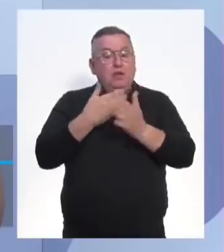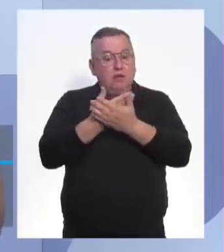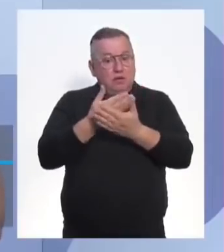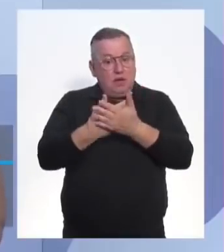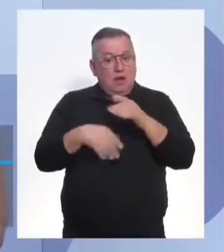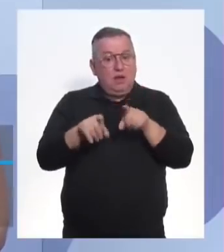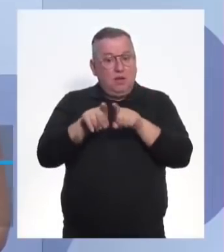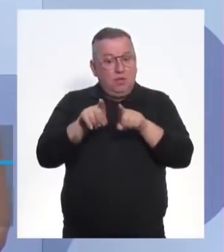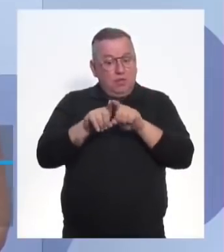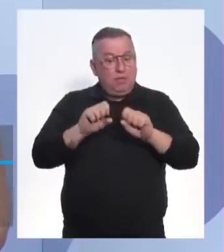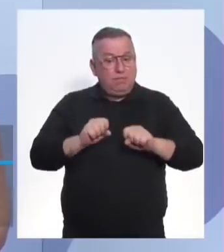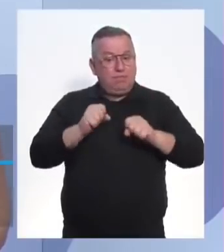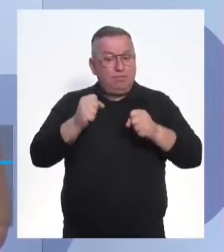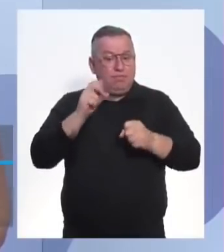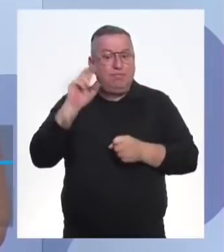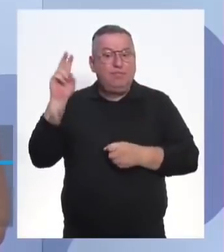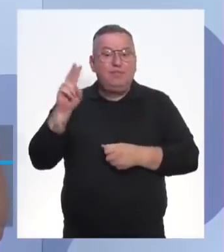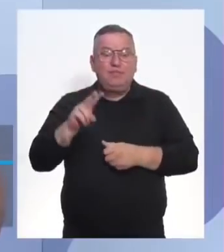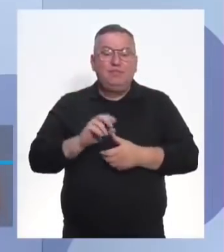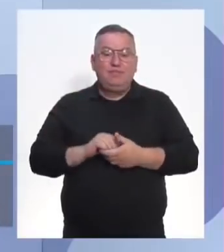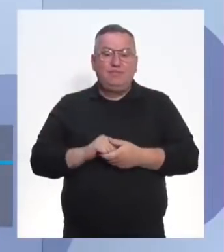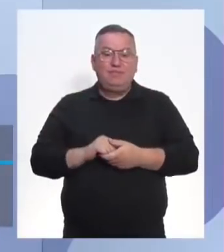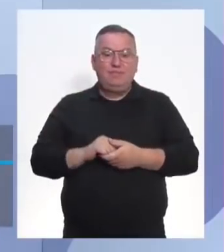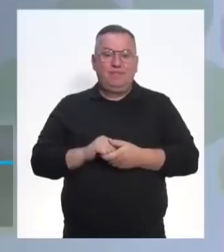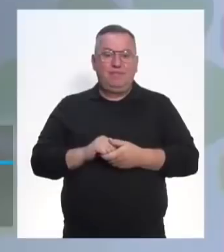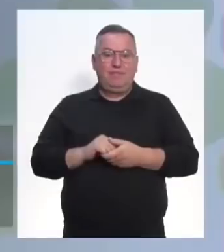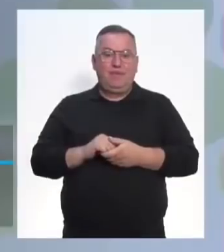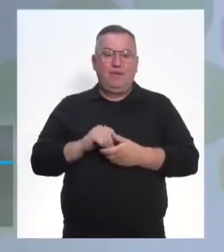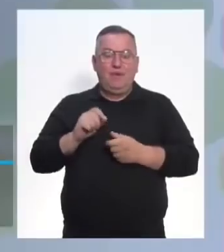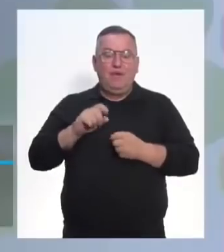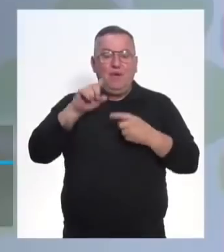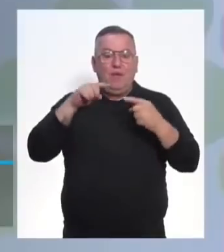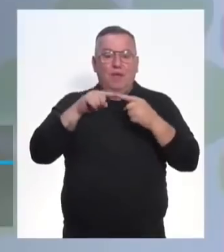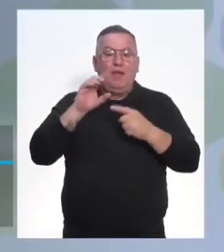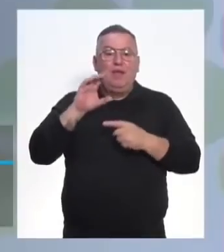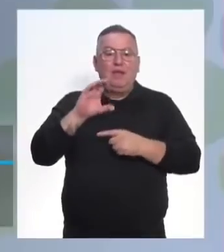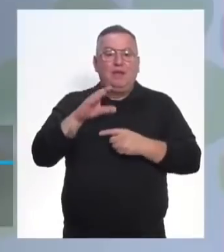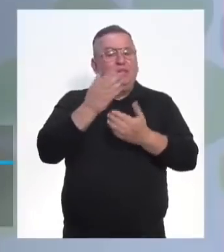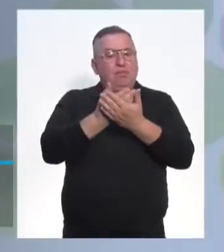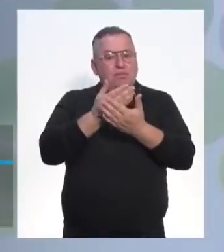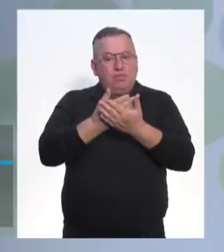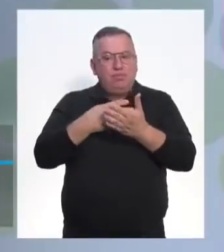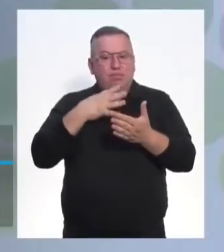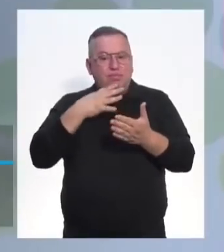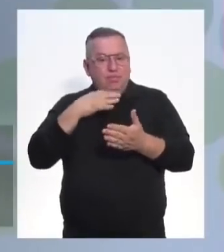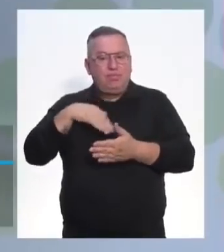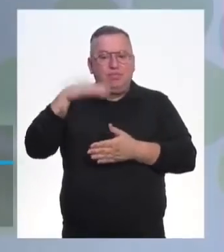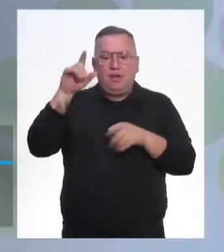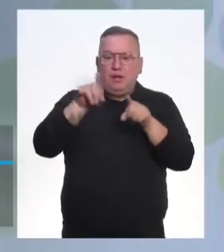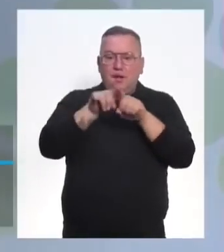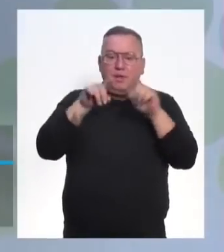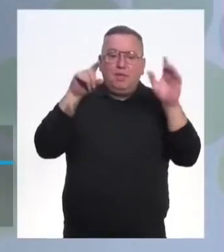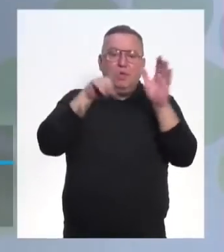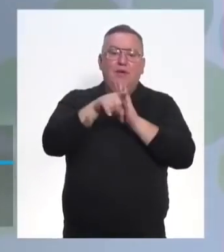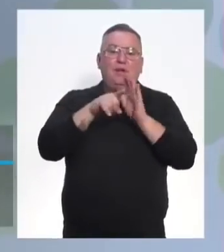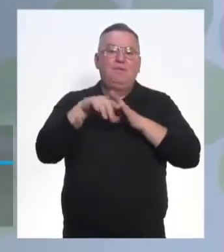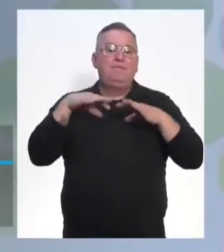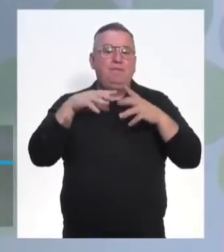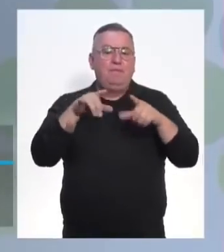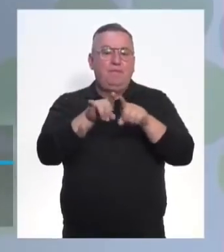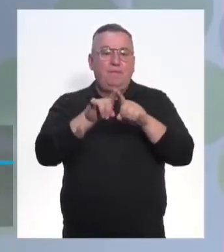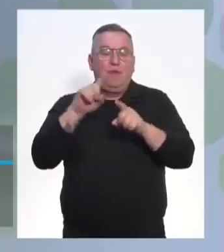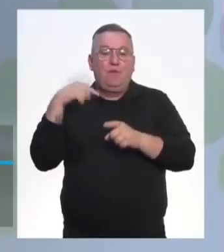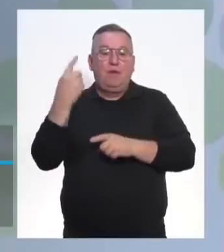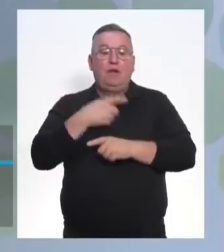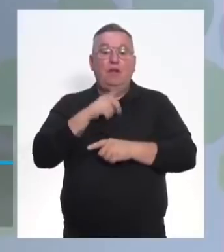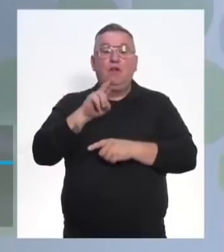estudarem dentro de casa, se a gente for parar para pensar, não é verdade? Sim, o maior objetivo é esse, né? Sim. Eu acho que talvez o maior questionamento de todos aí é para